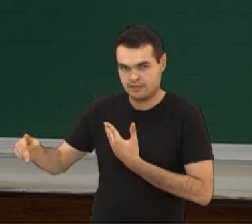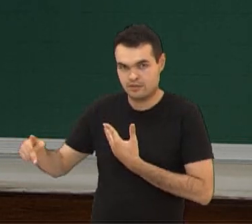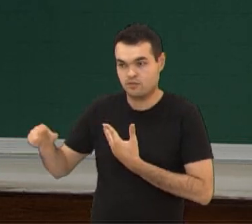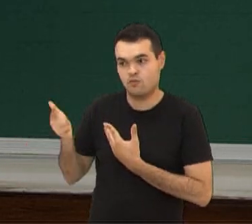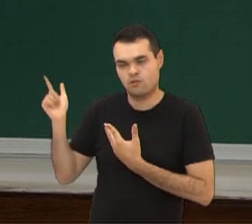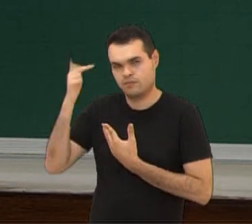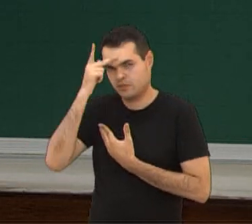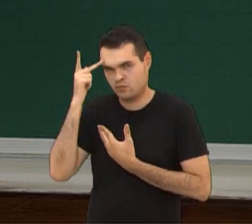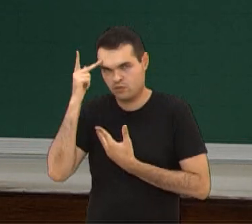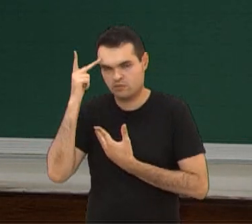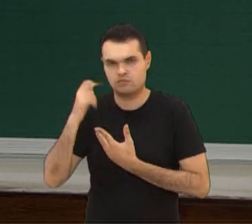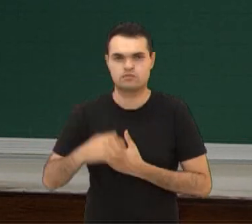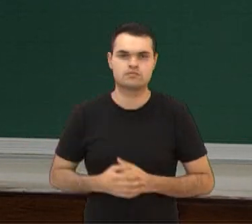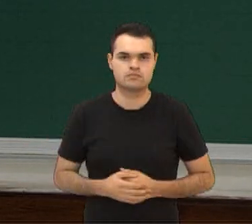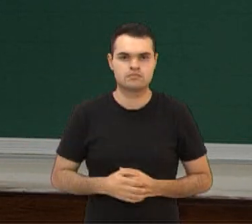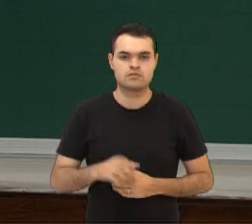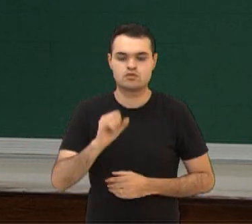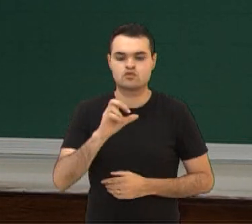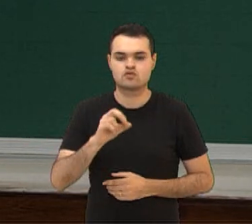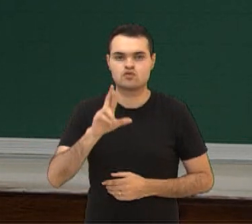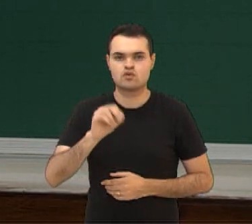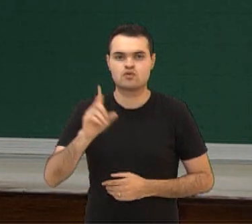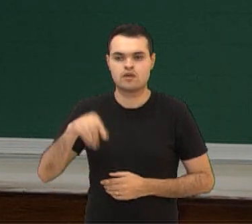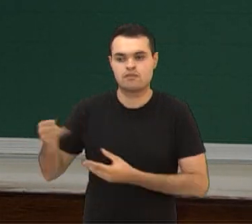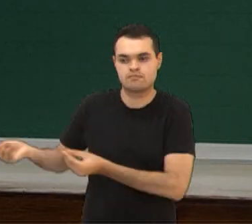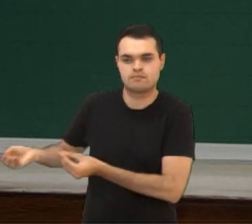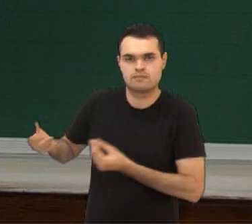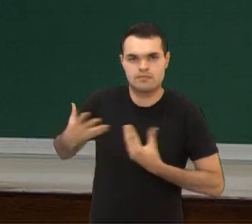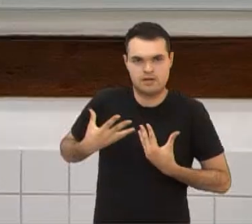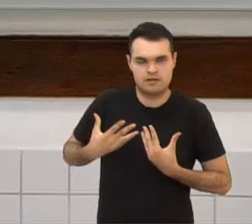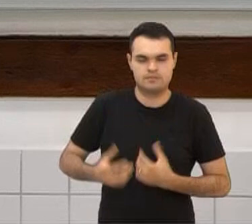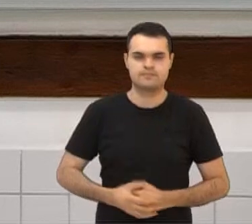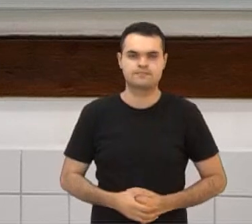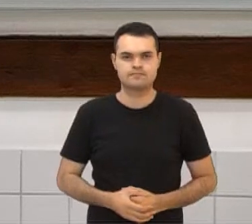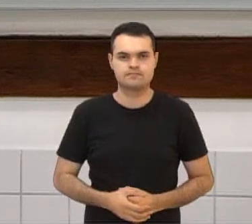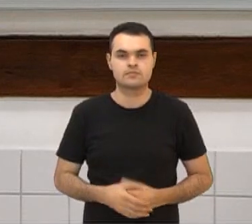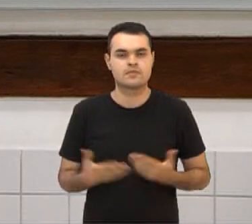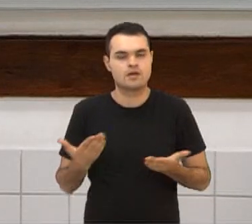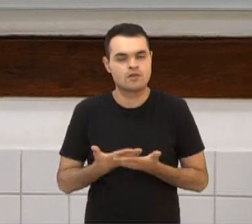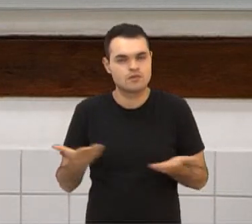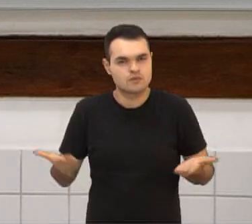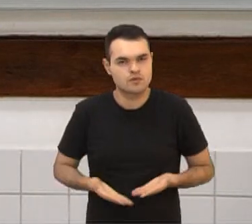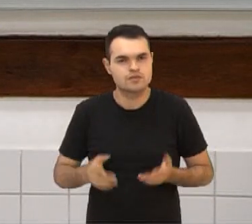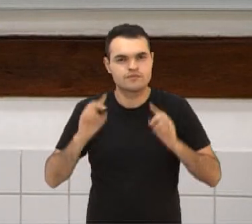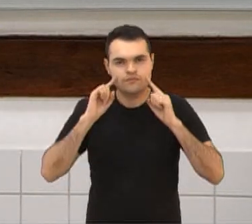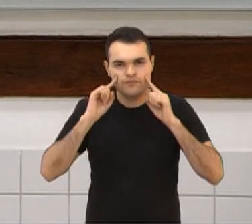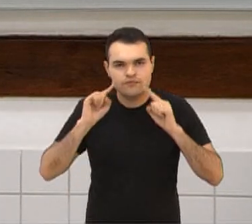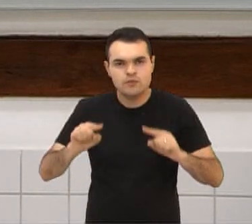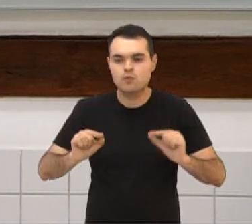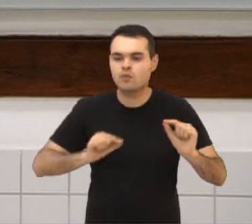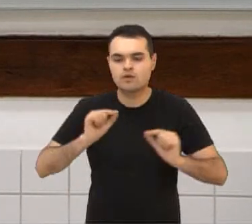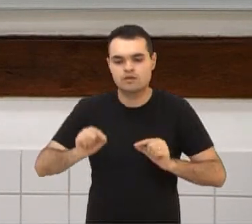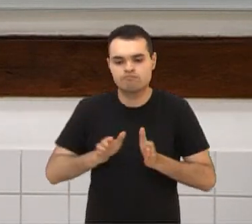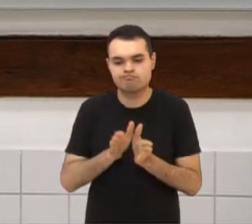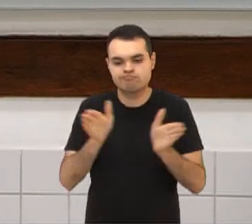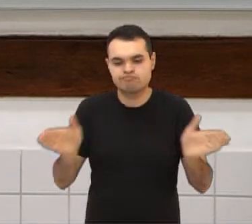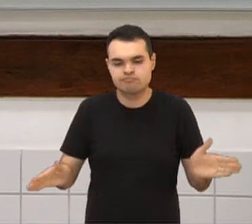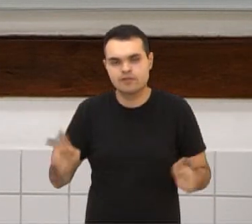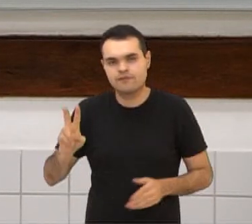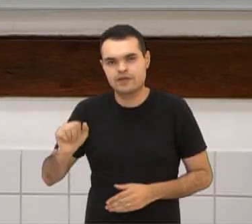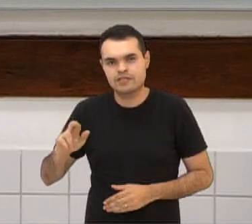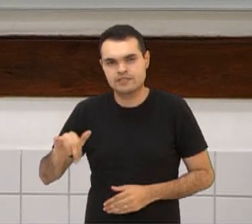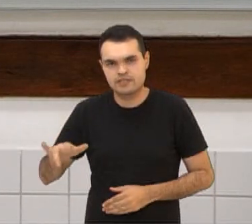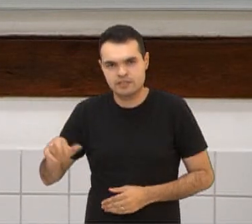E soro é imunização passiva, tudo bem? Então, na aula de hoje, a gente viu a diferença entre o soro e a vacina. Um assunto